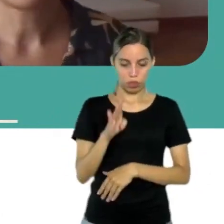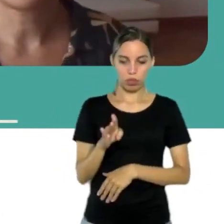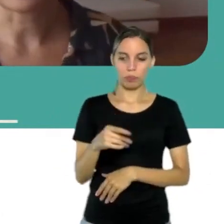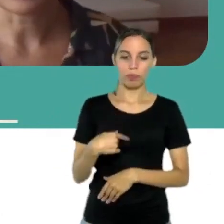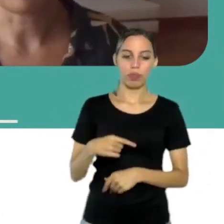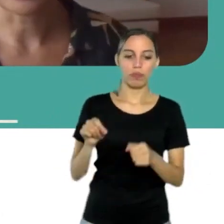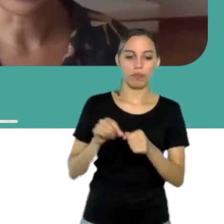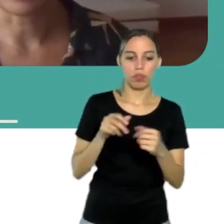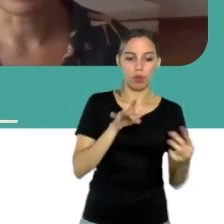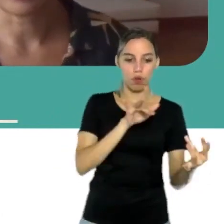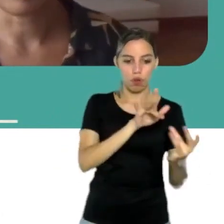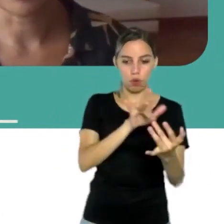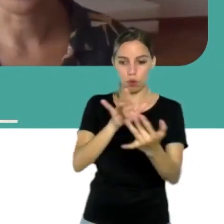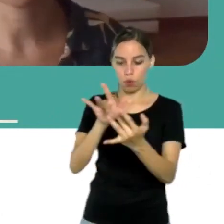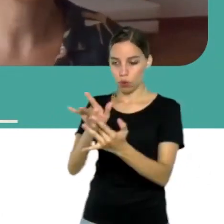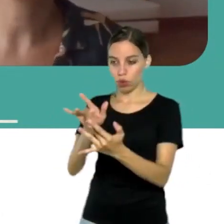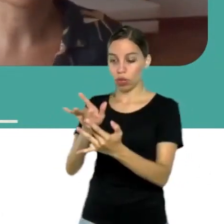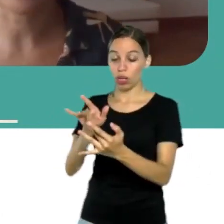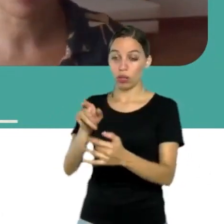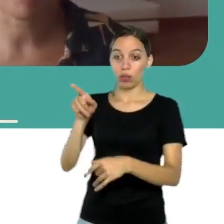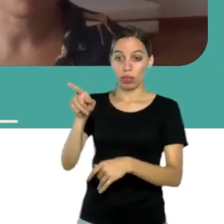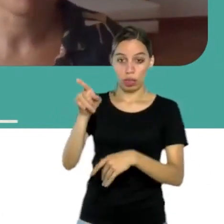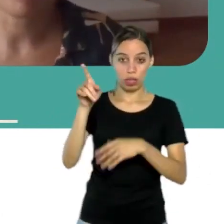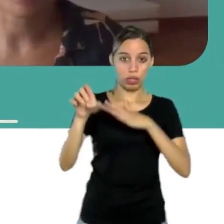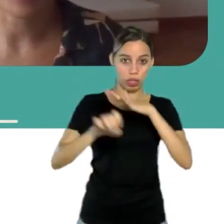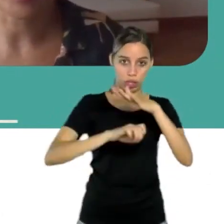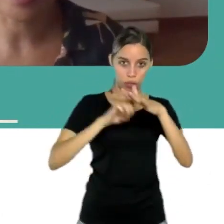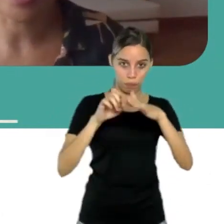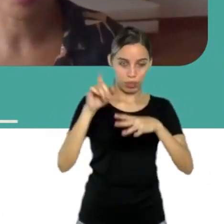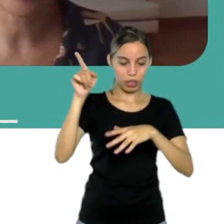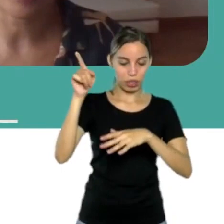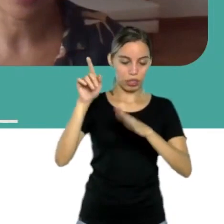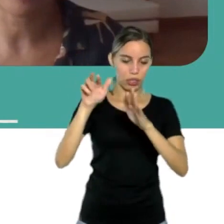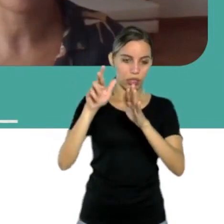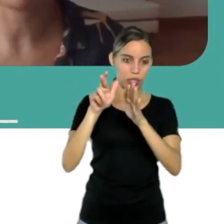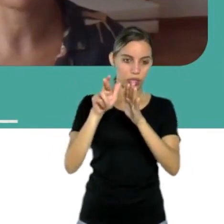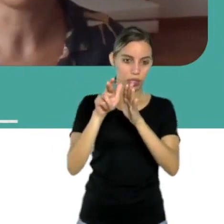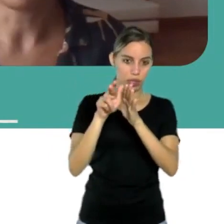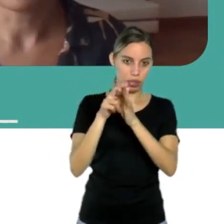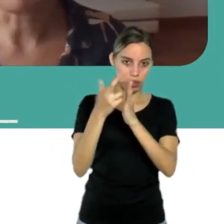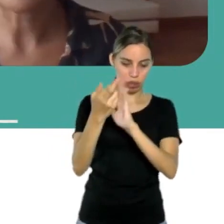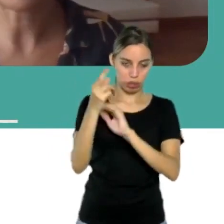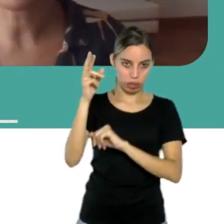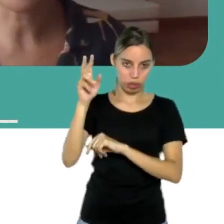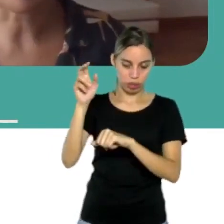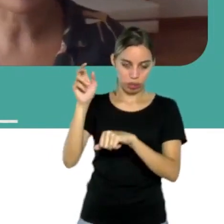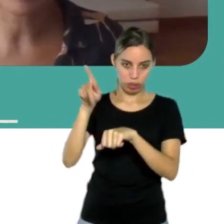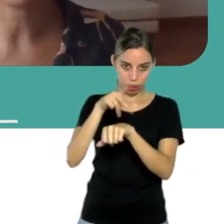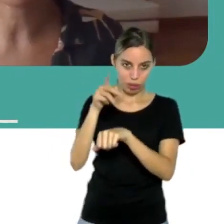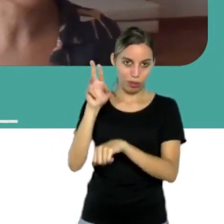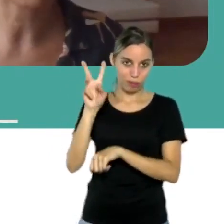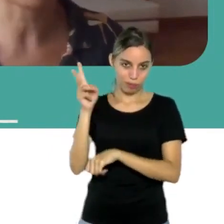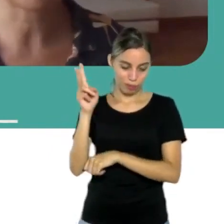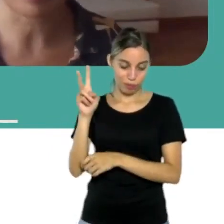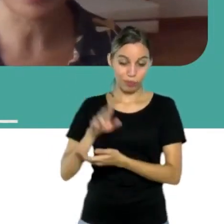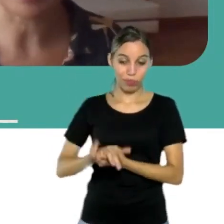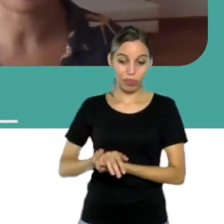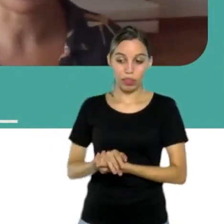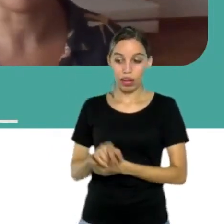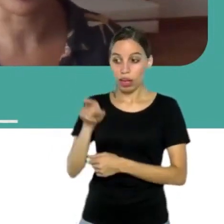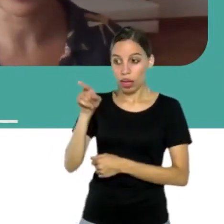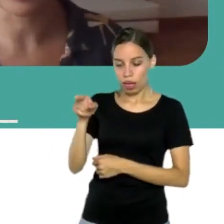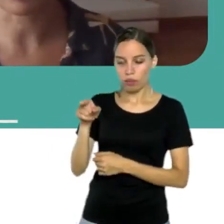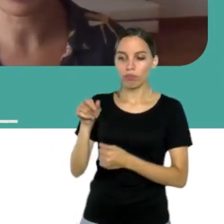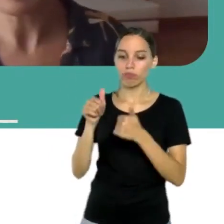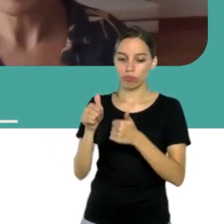pessoal dessa revista na Venezuela, fizeram uma tradução do livro, enfim, até fizeram a tradução inteira, depois alguns poemas